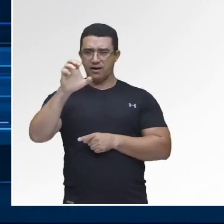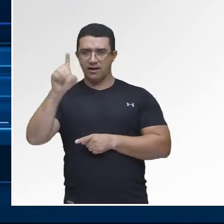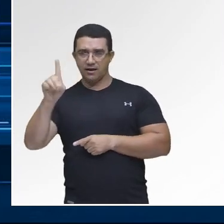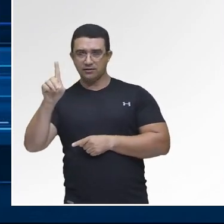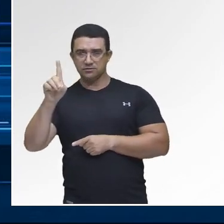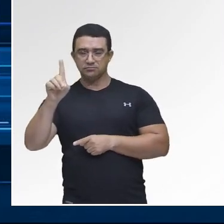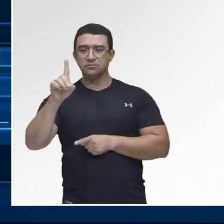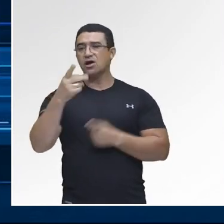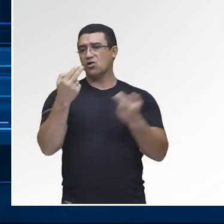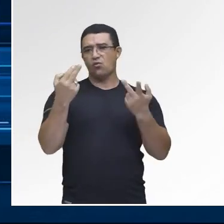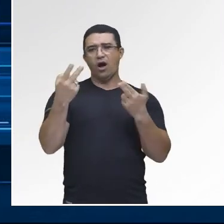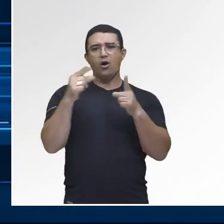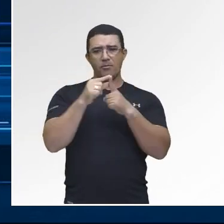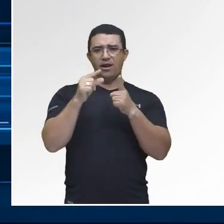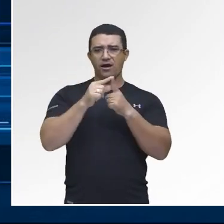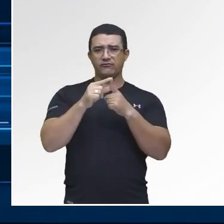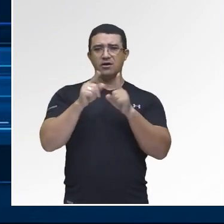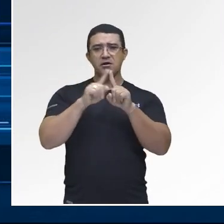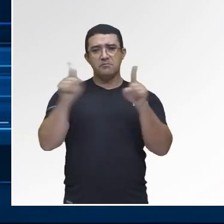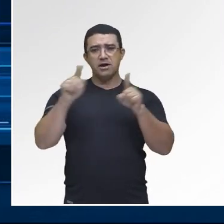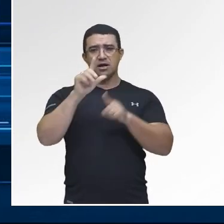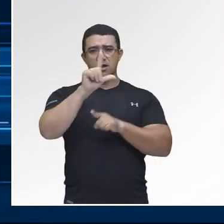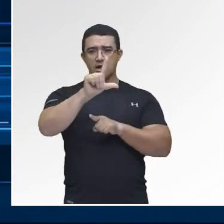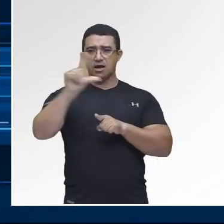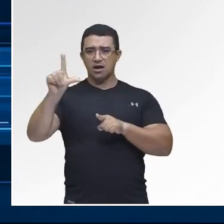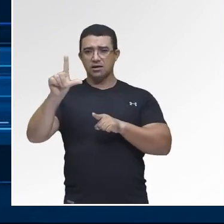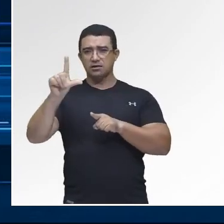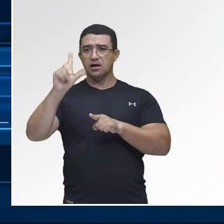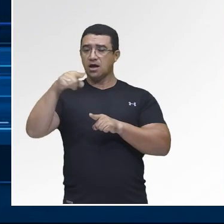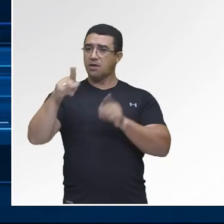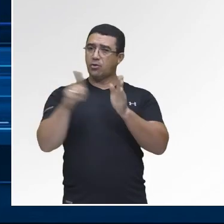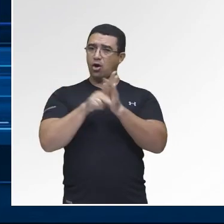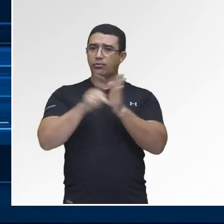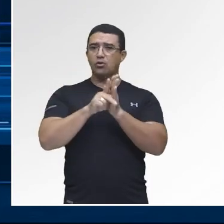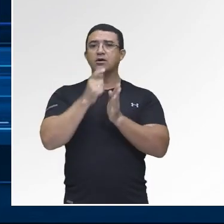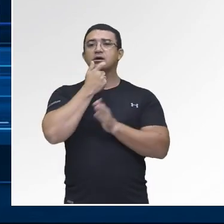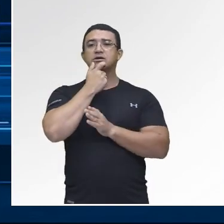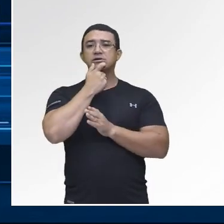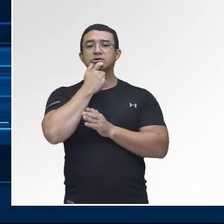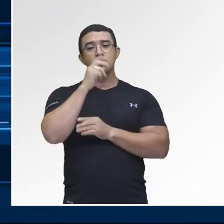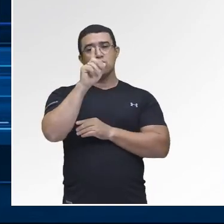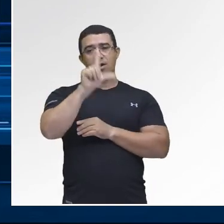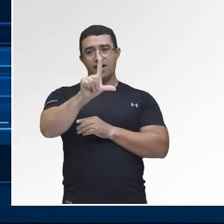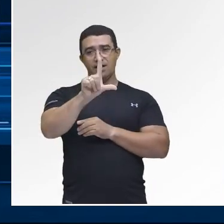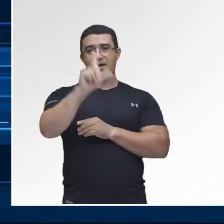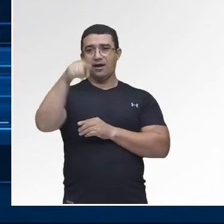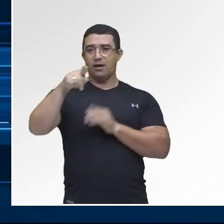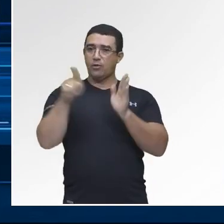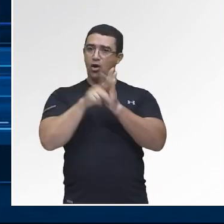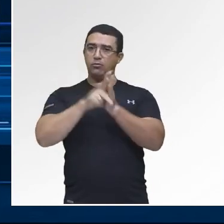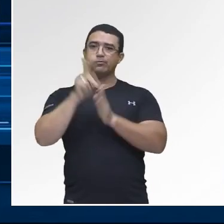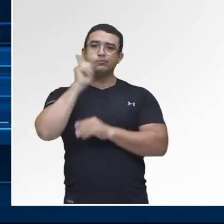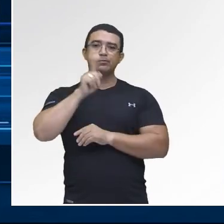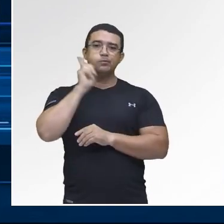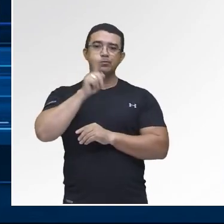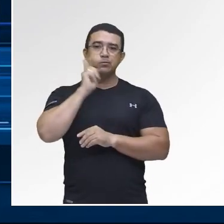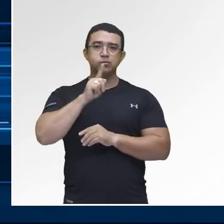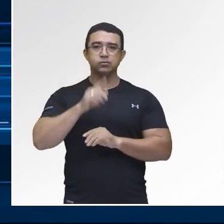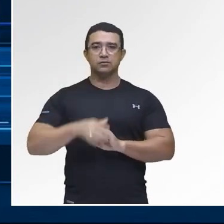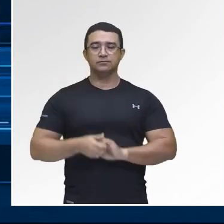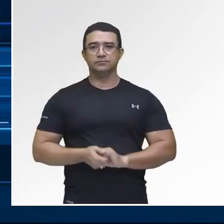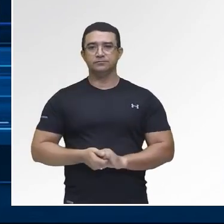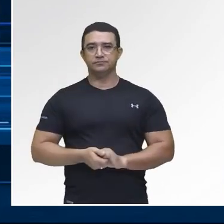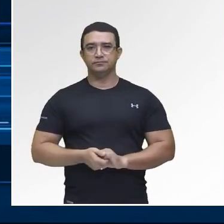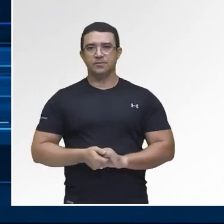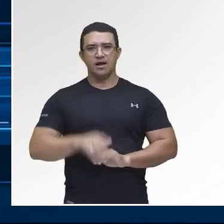a mesma palavra, só que com dois L's é do inglês britânico e com um L é do inglês americano, tá? Então eu lembro que uma vez